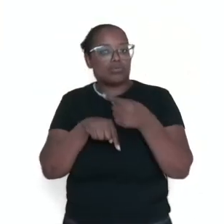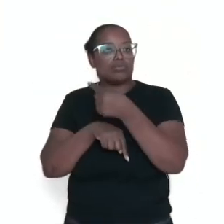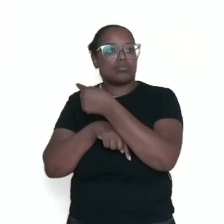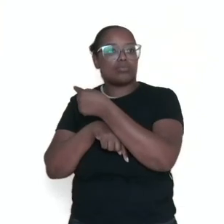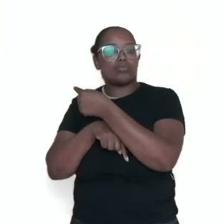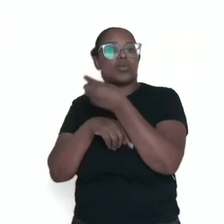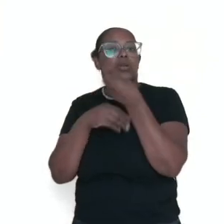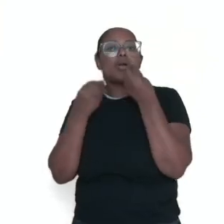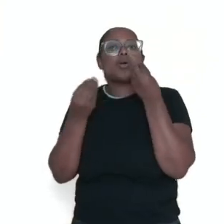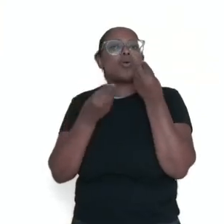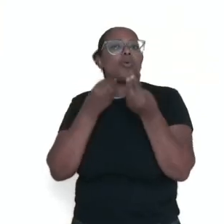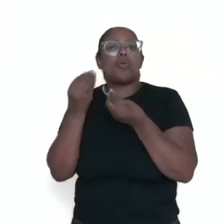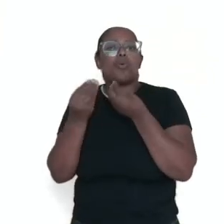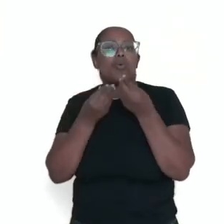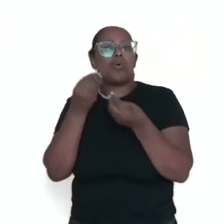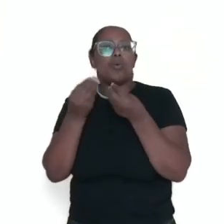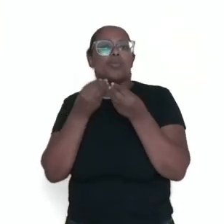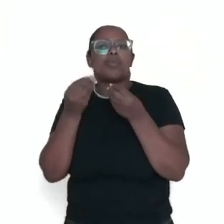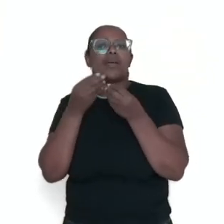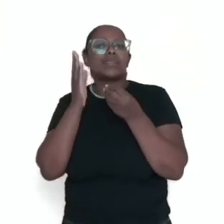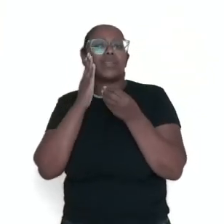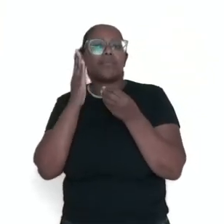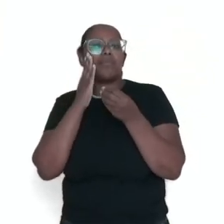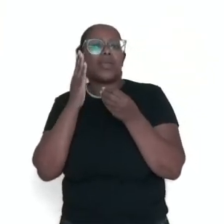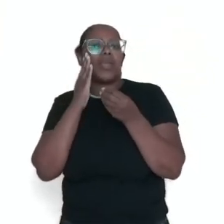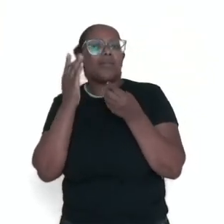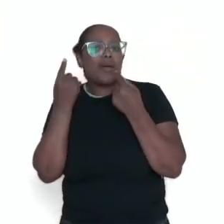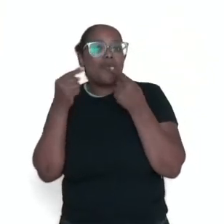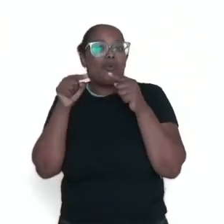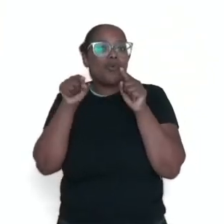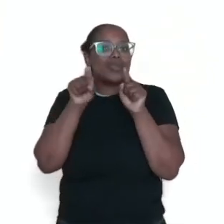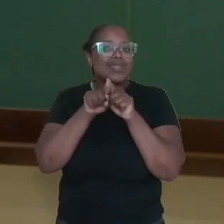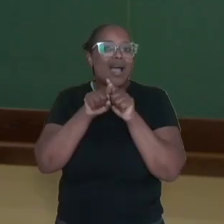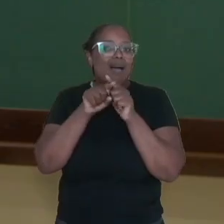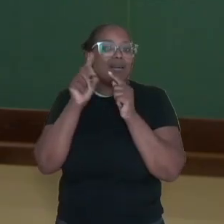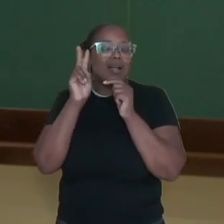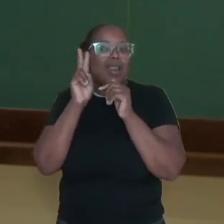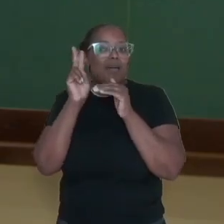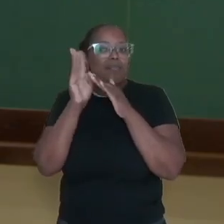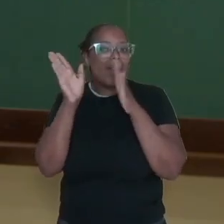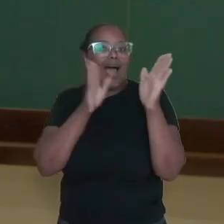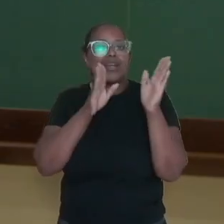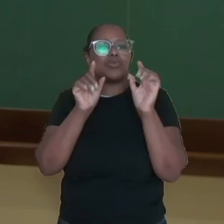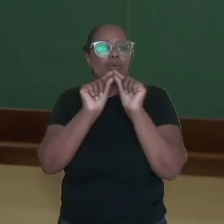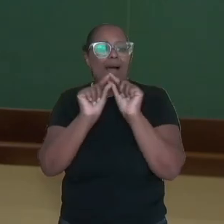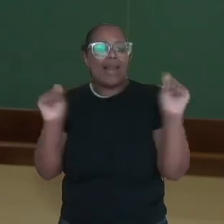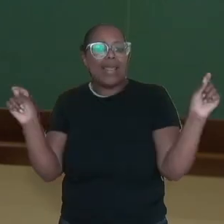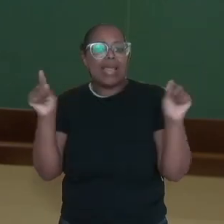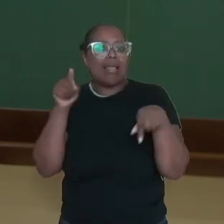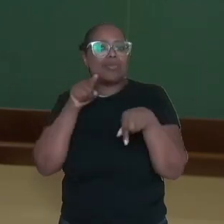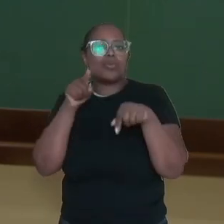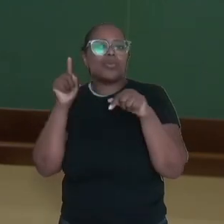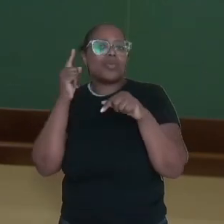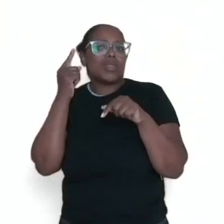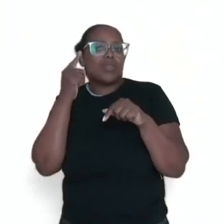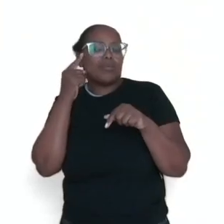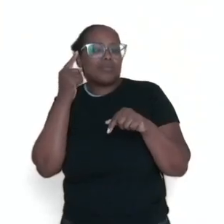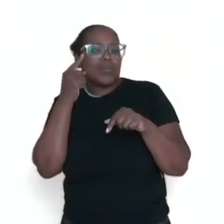fazendo uma revisão, né, uma linha do tempo dos esportes. Então, a gente